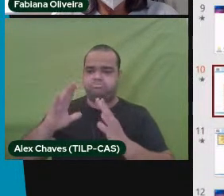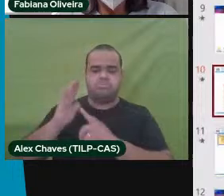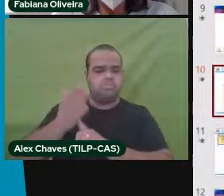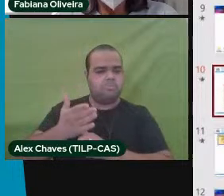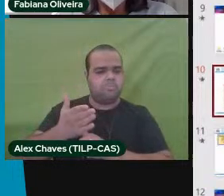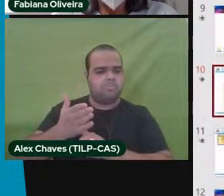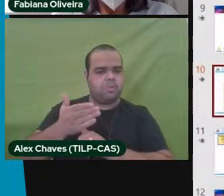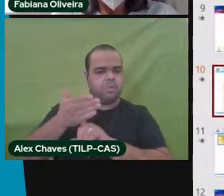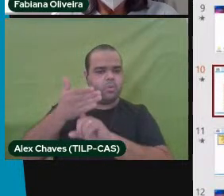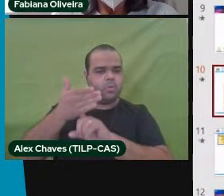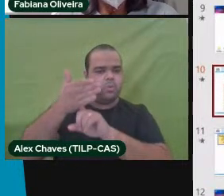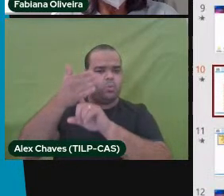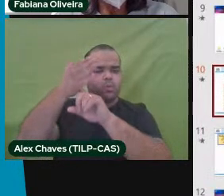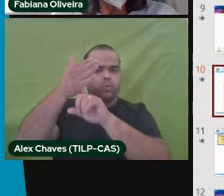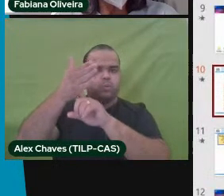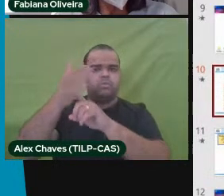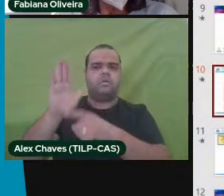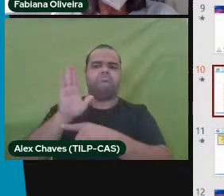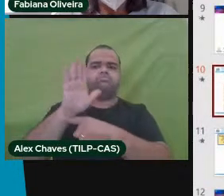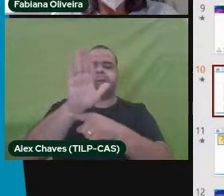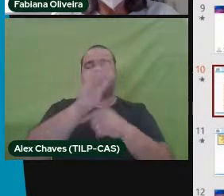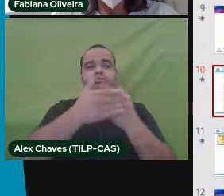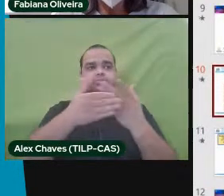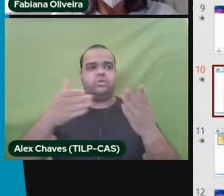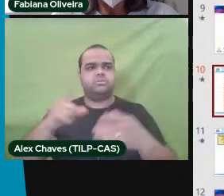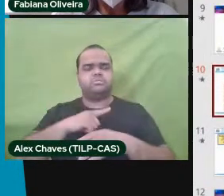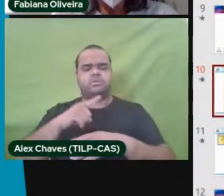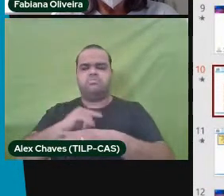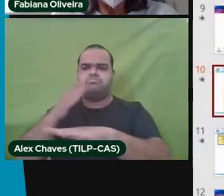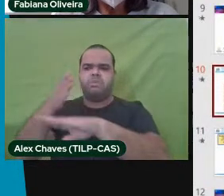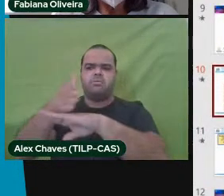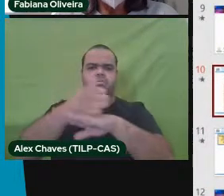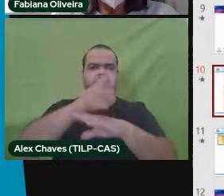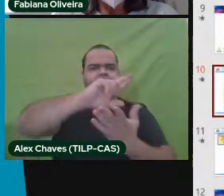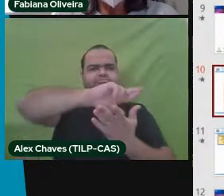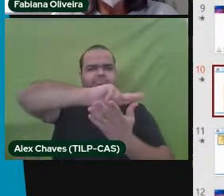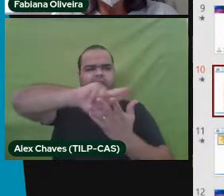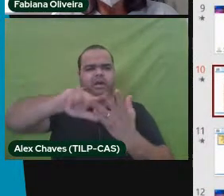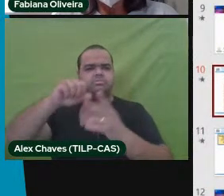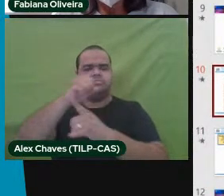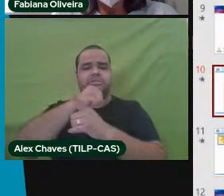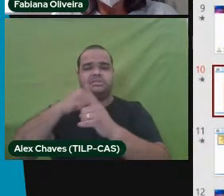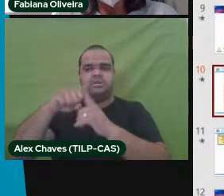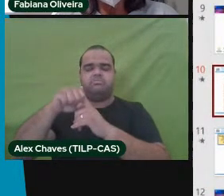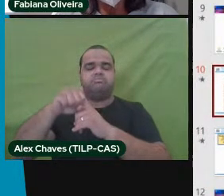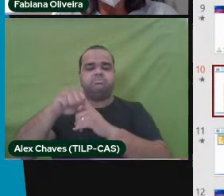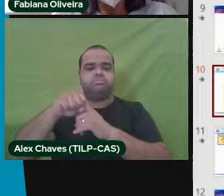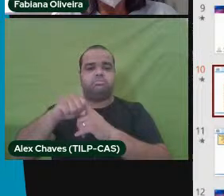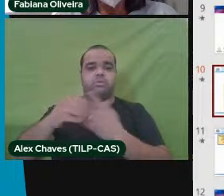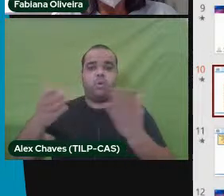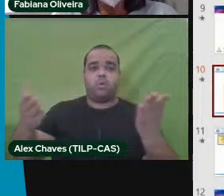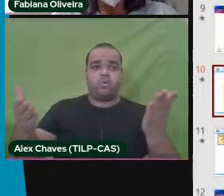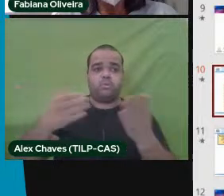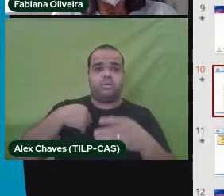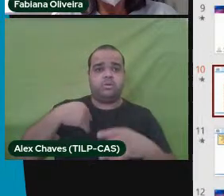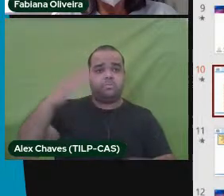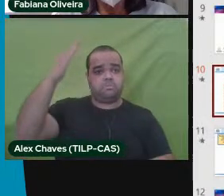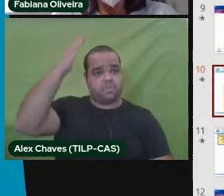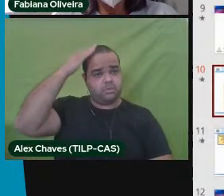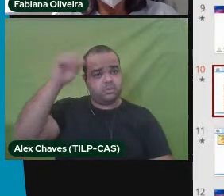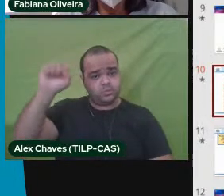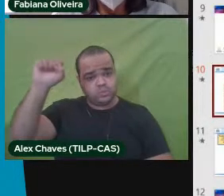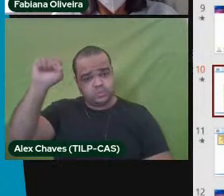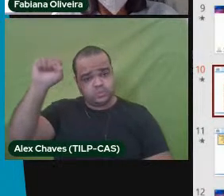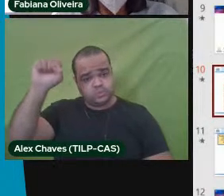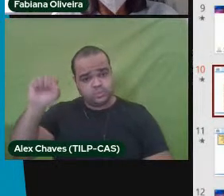um mergulho em todas as sociedades, ao mesmo tempo em que eu estou falando de Mato Grosso do Sul, estou falando